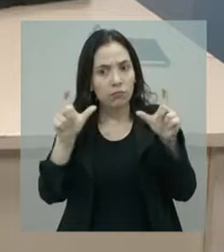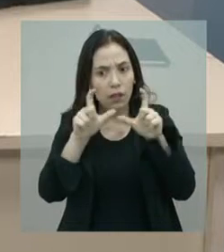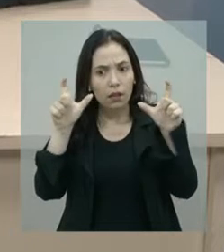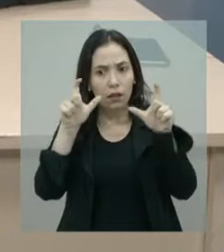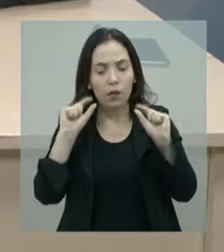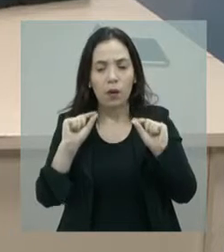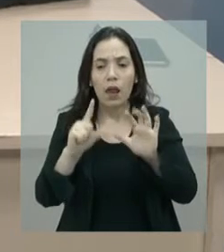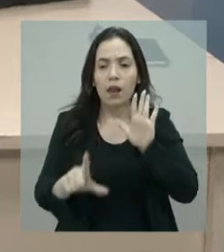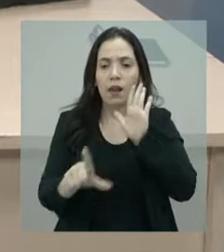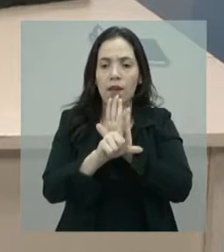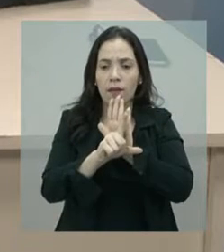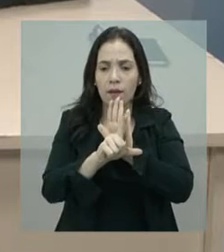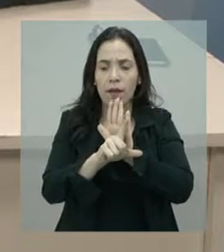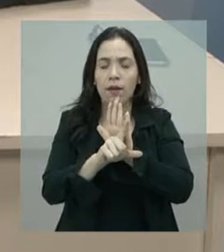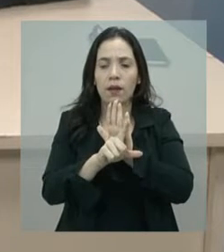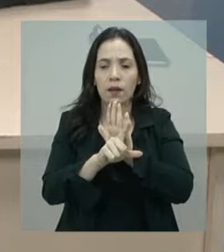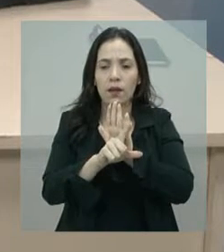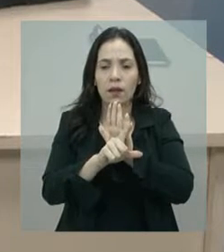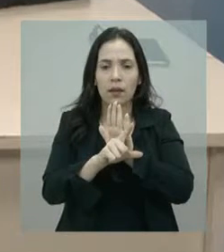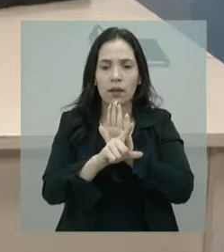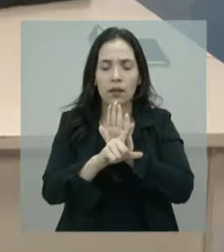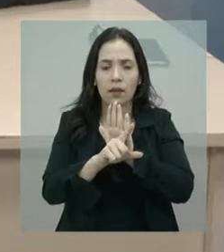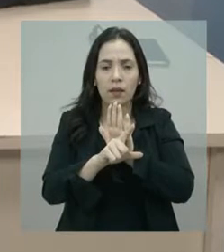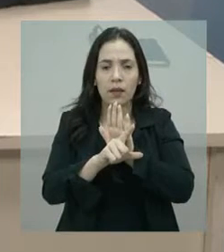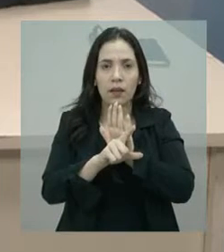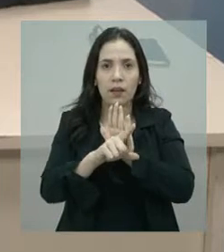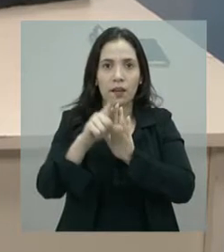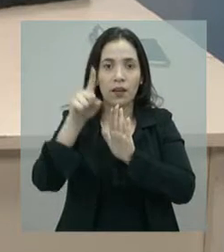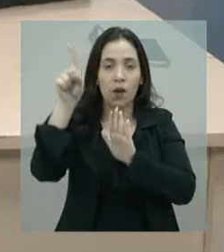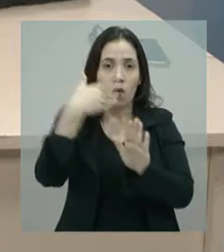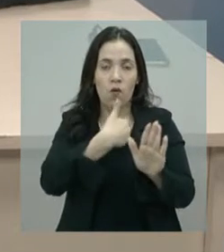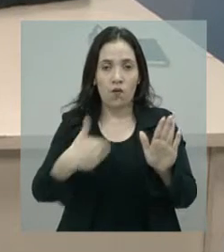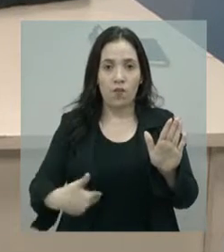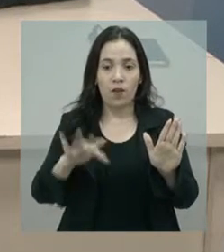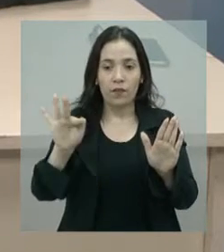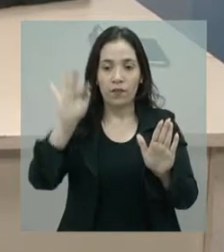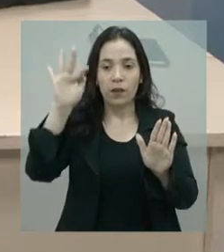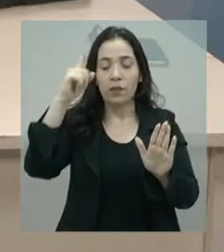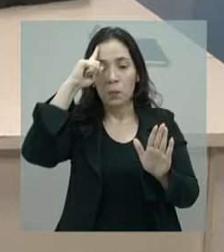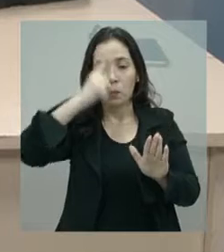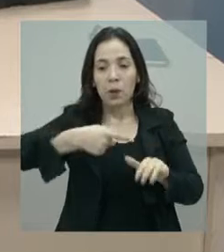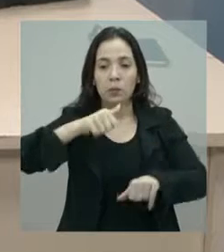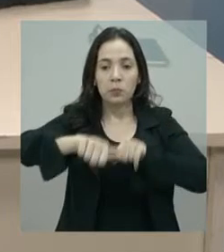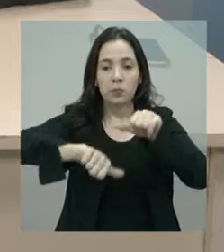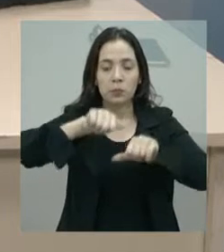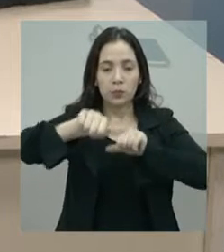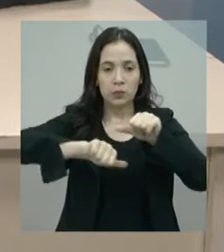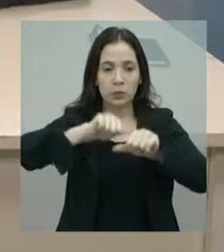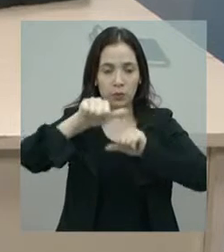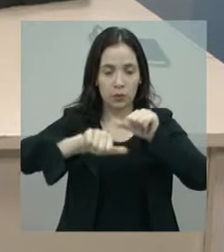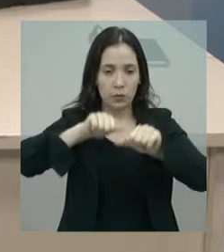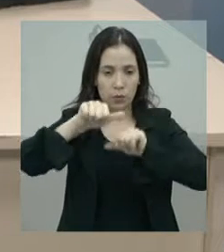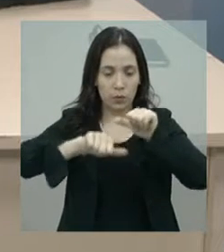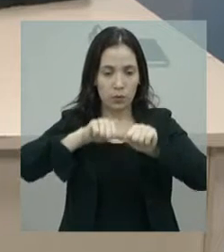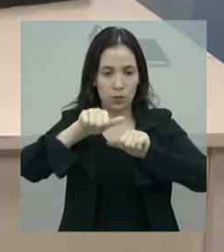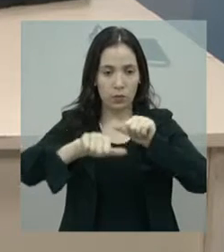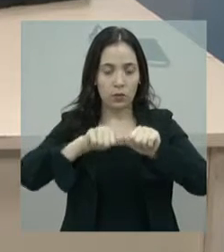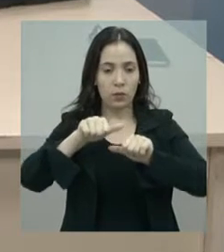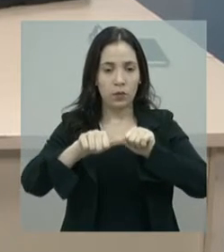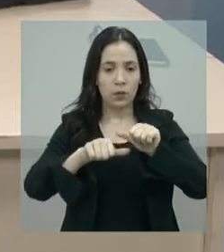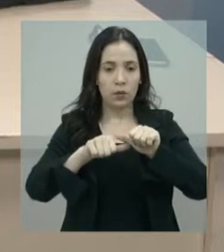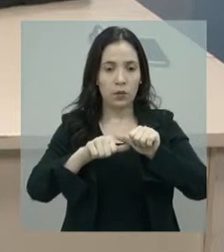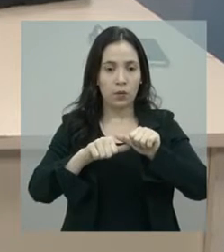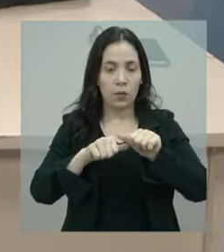lei nacional, isso pode acontecer a revelia do governo do Estado e a revelia, e aí que é o pior,